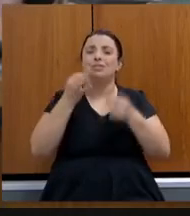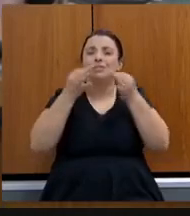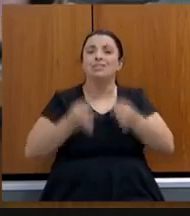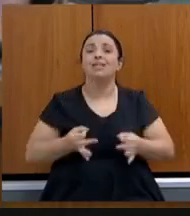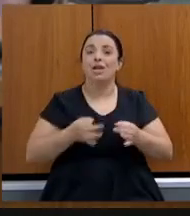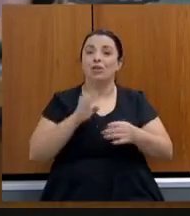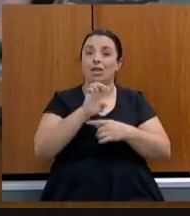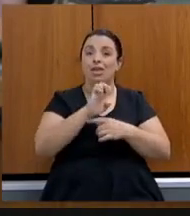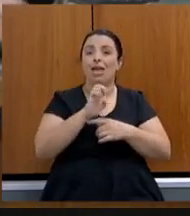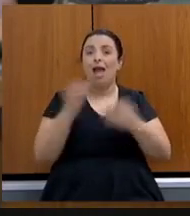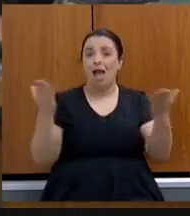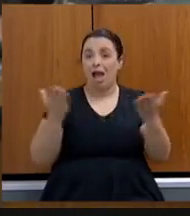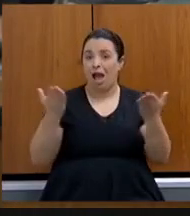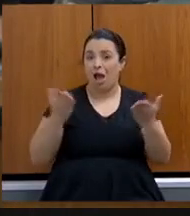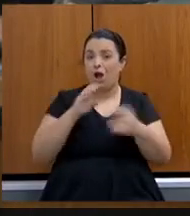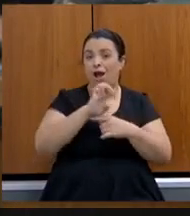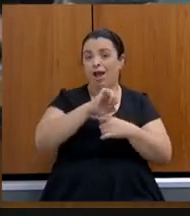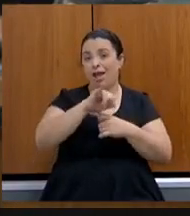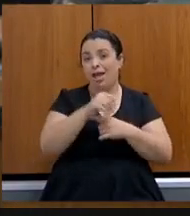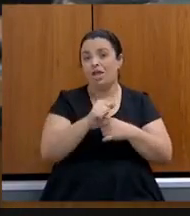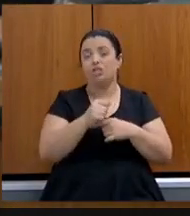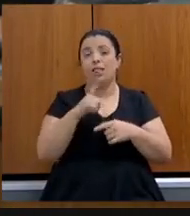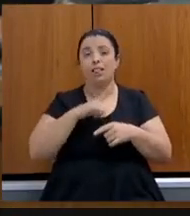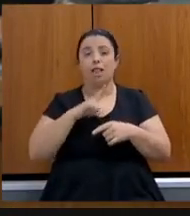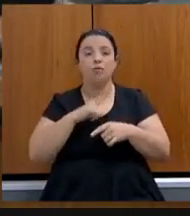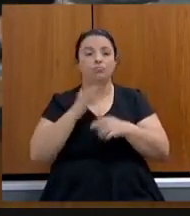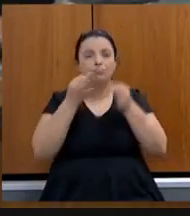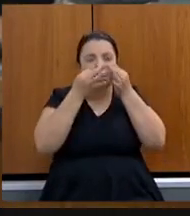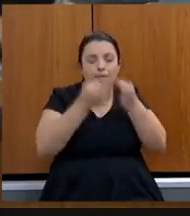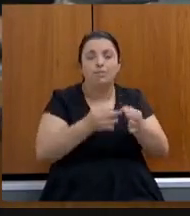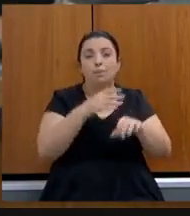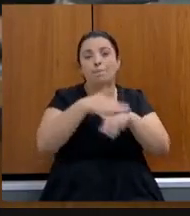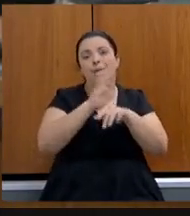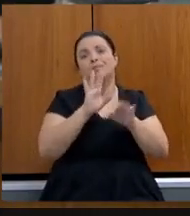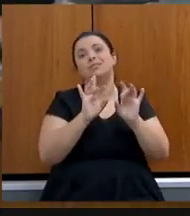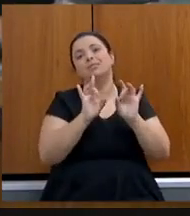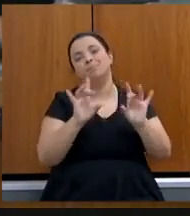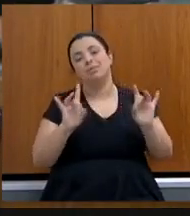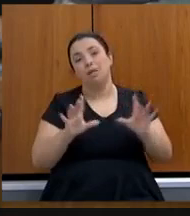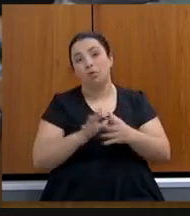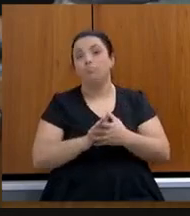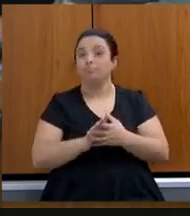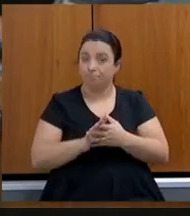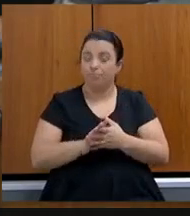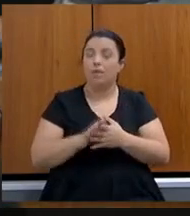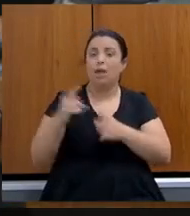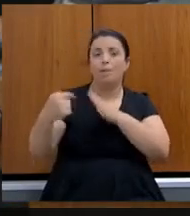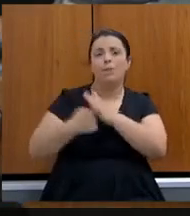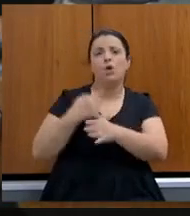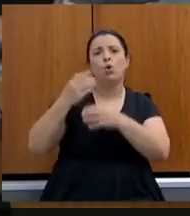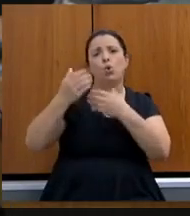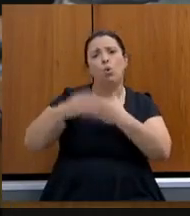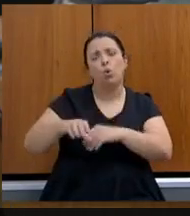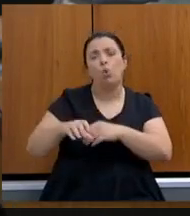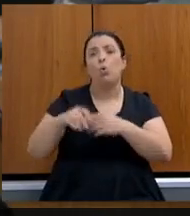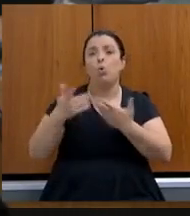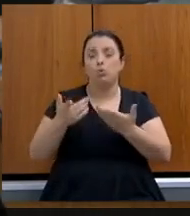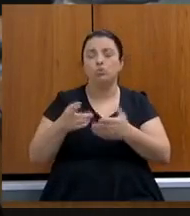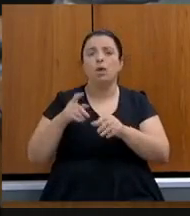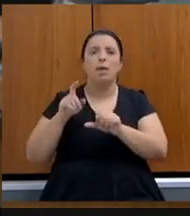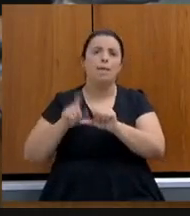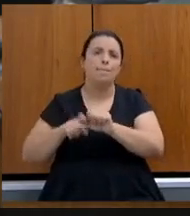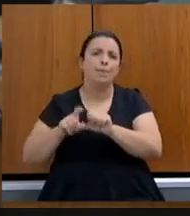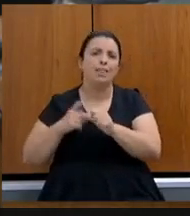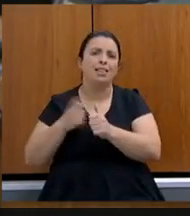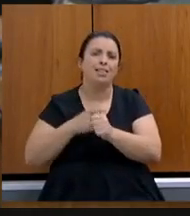cuidada nesse estado como está sendo e em relação concurso público e as pendências de nomeação recebemos uma sinalização da